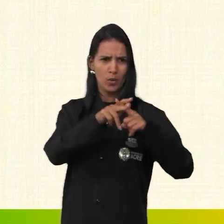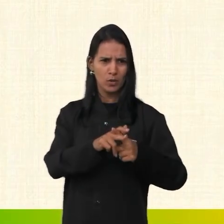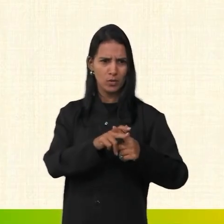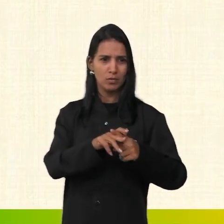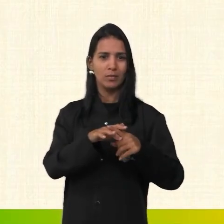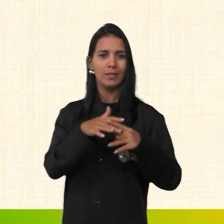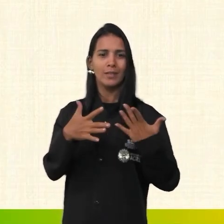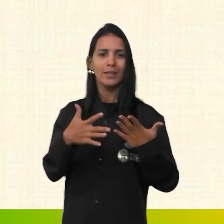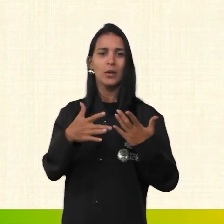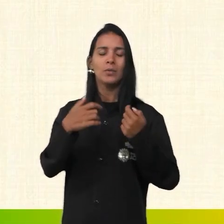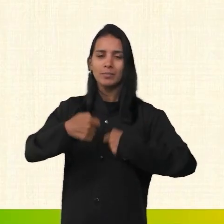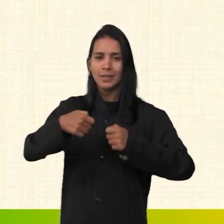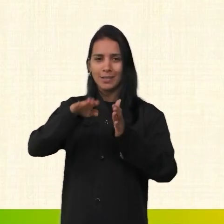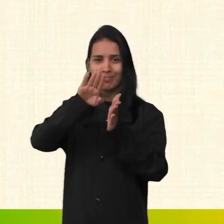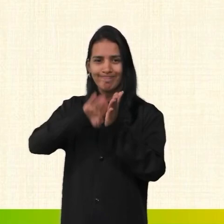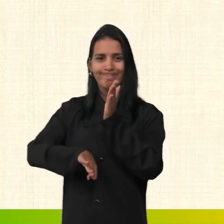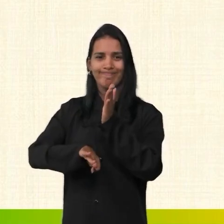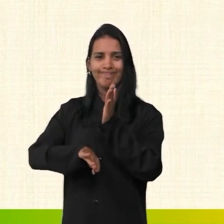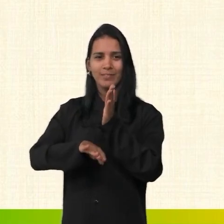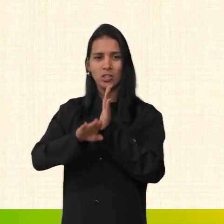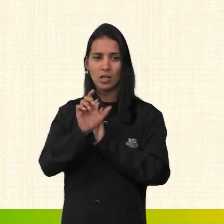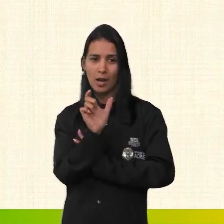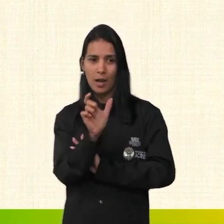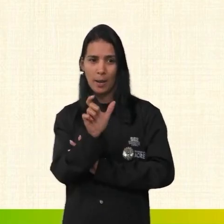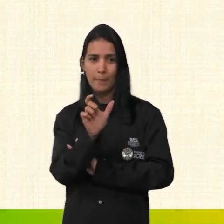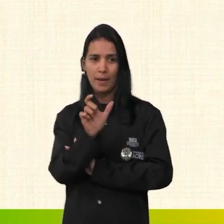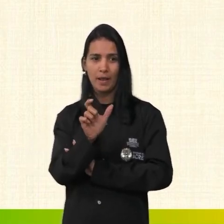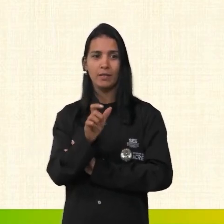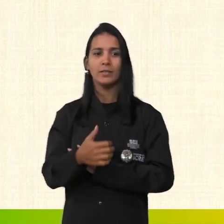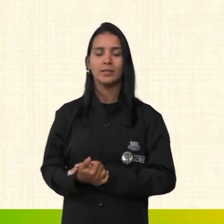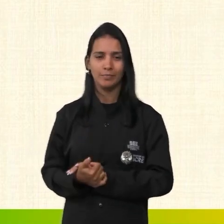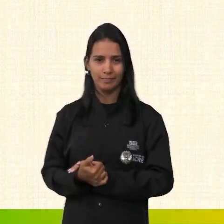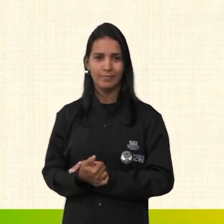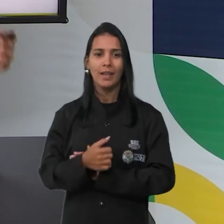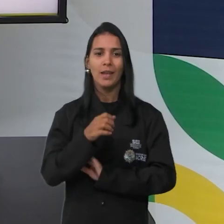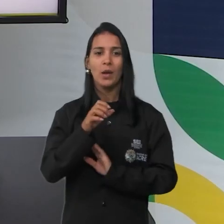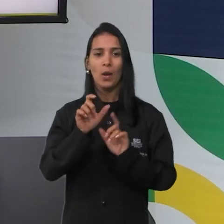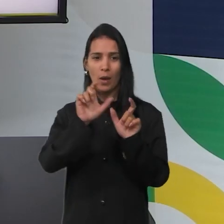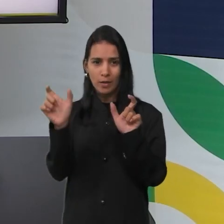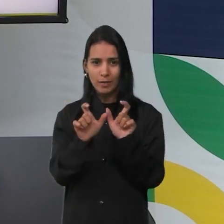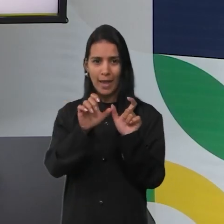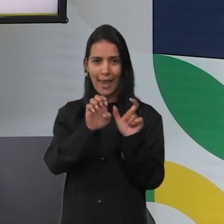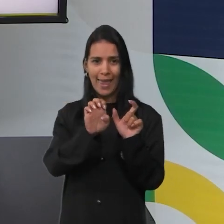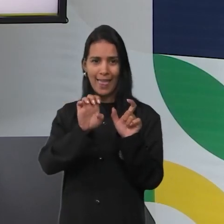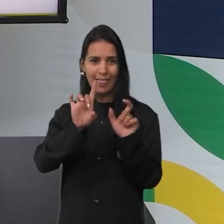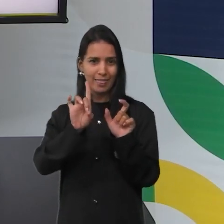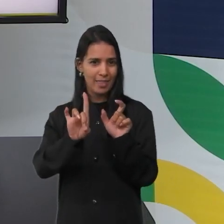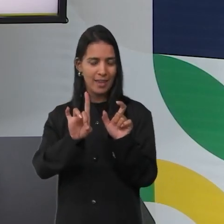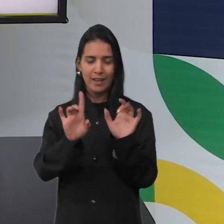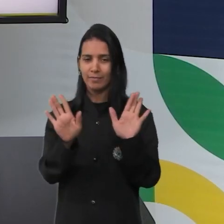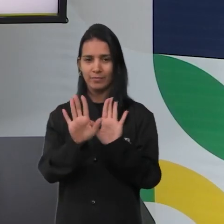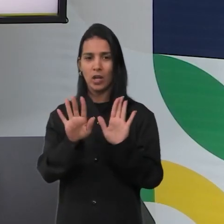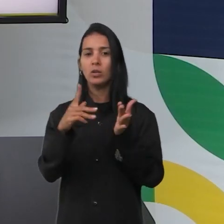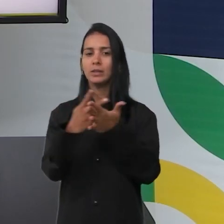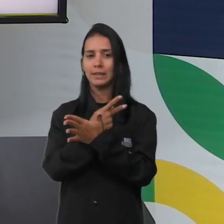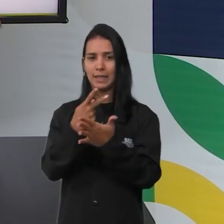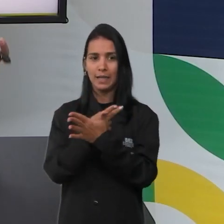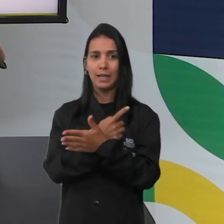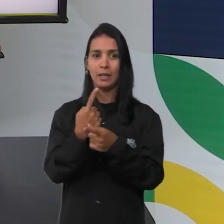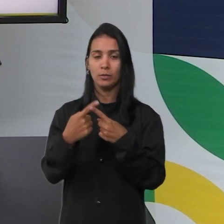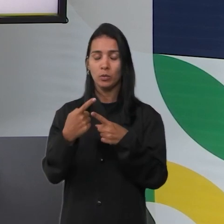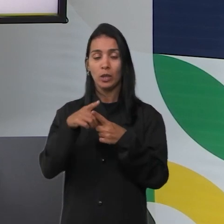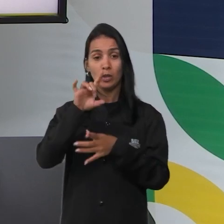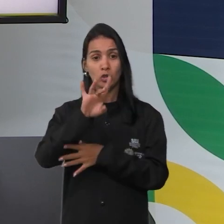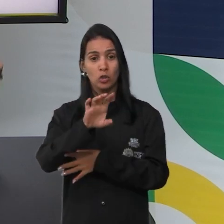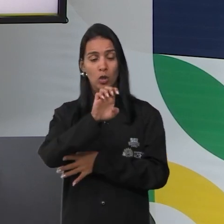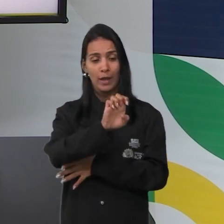apenas estar correct, ok? Esse ED aqui não faria parte da frase para poder fazer, nesse